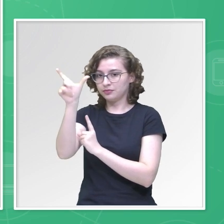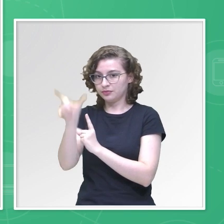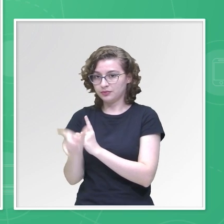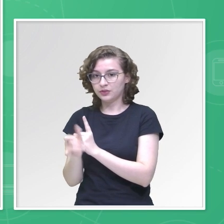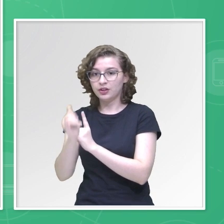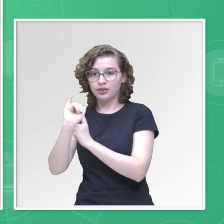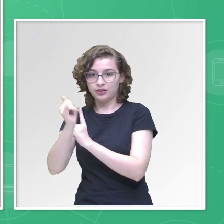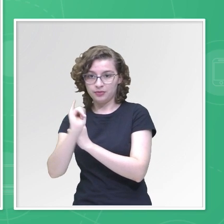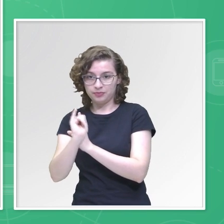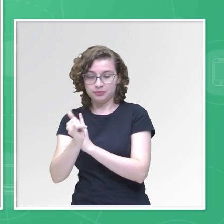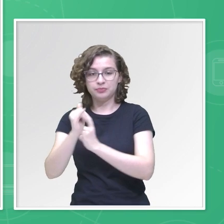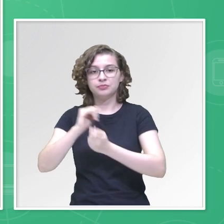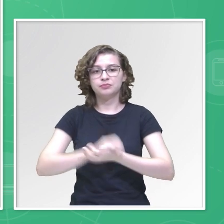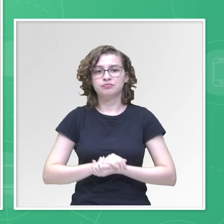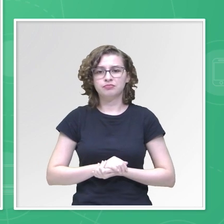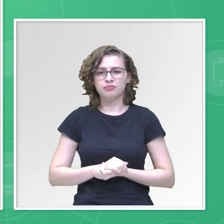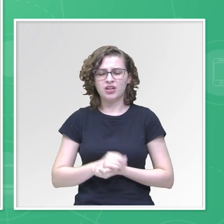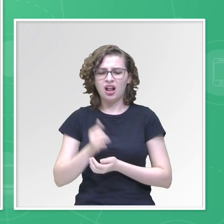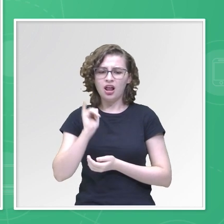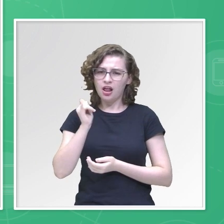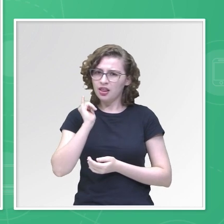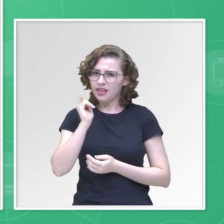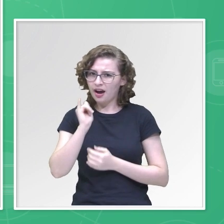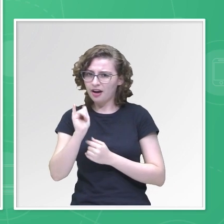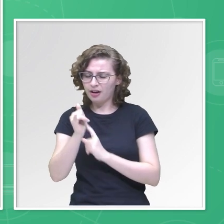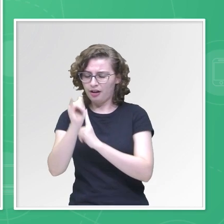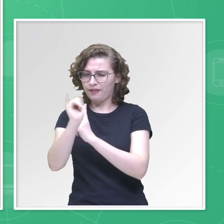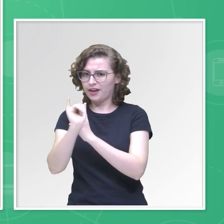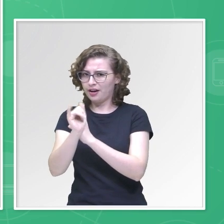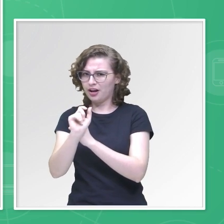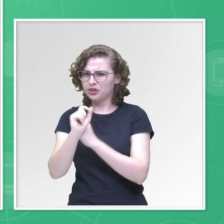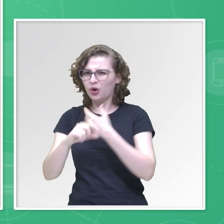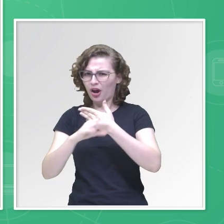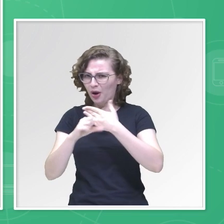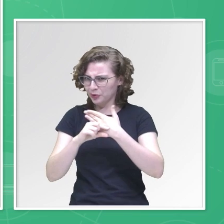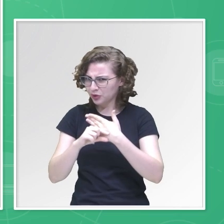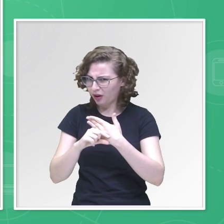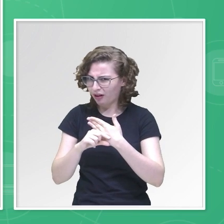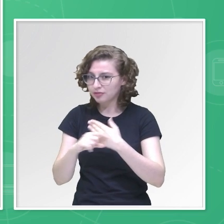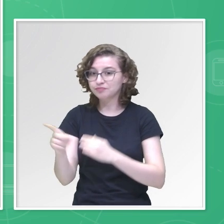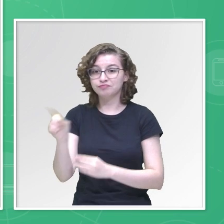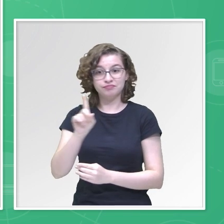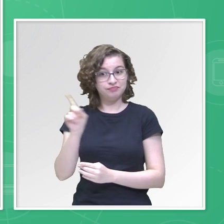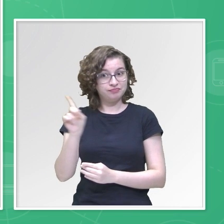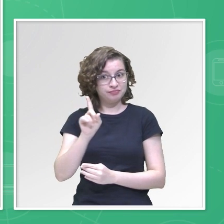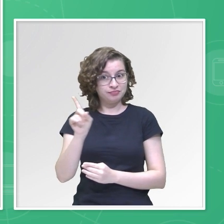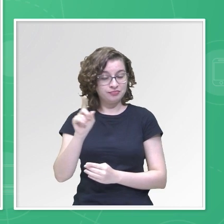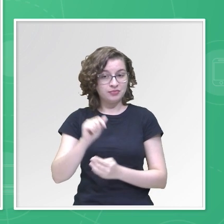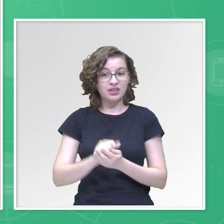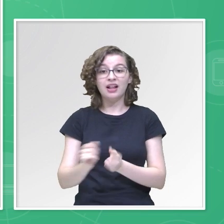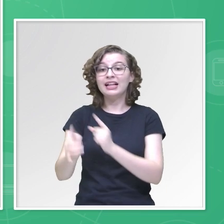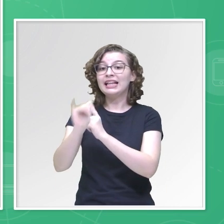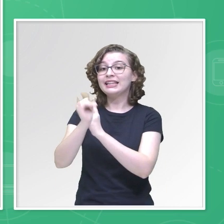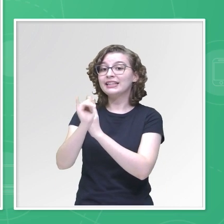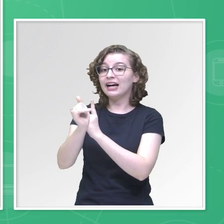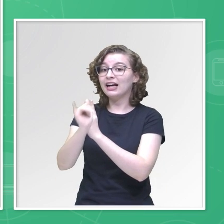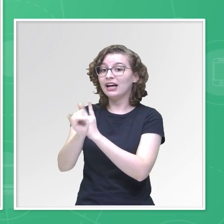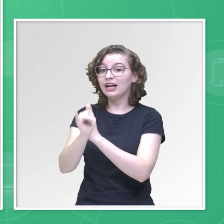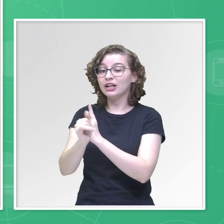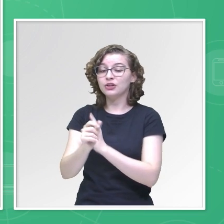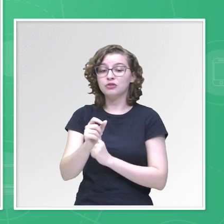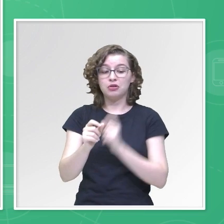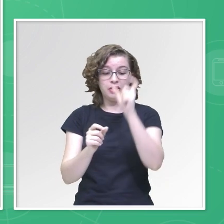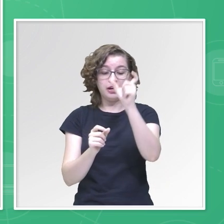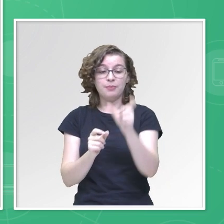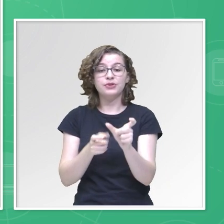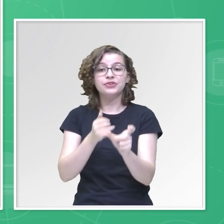o narrador é o autor não o narrador é quem está narrando e quem está contando